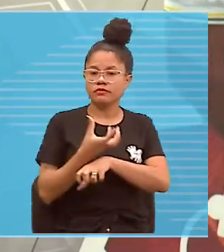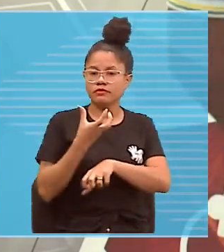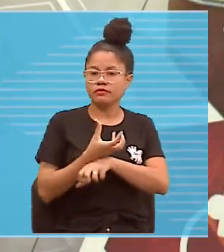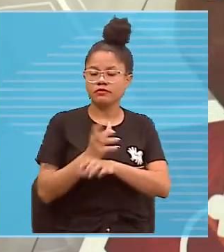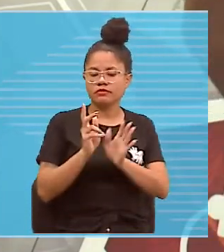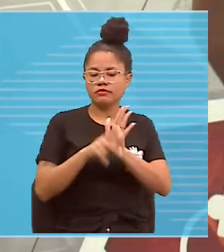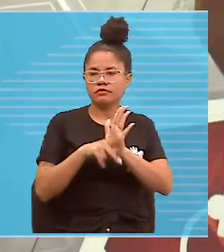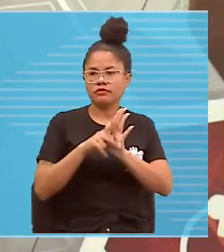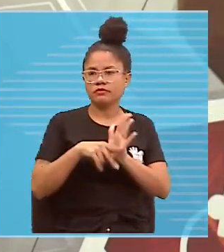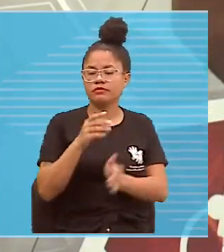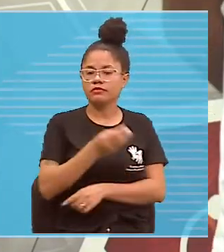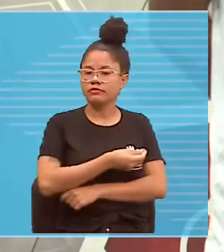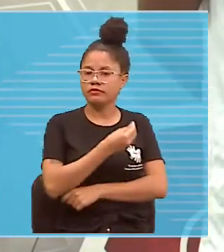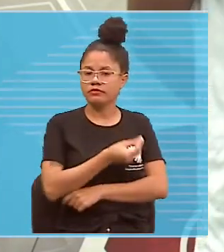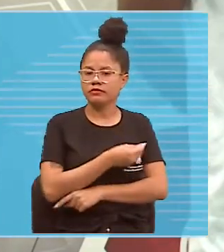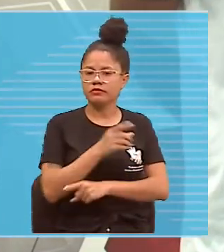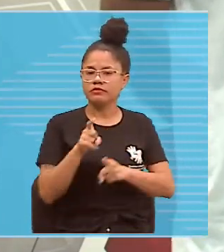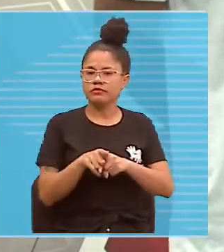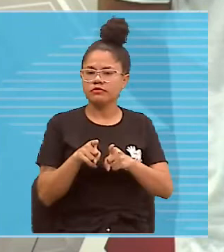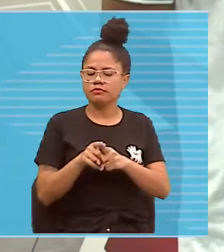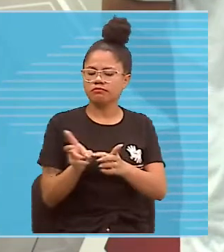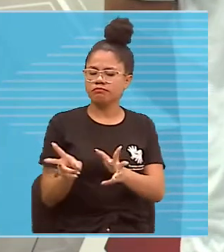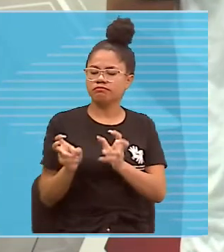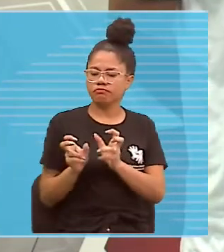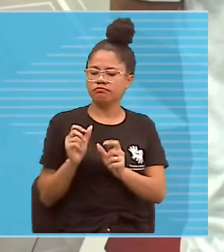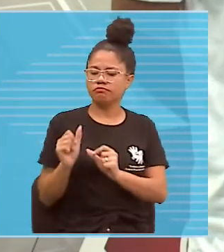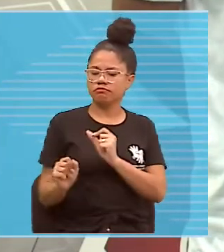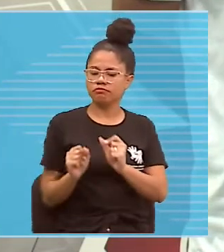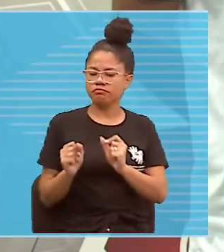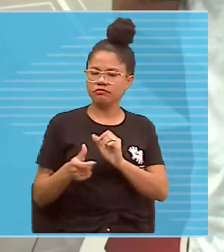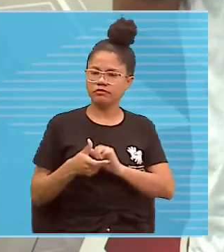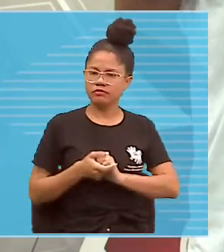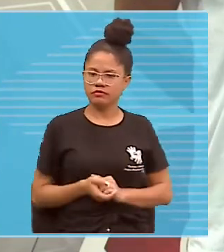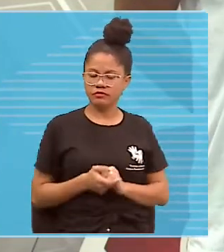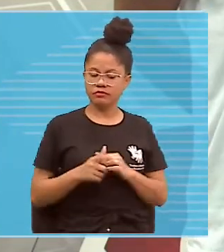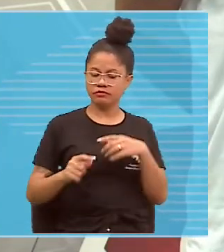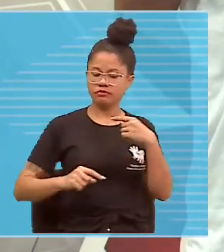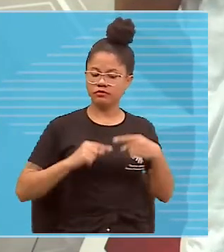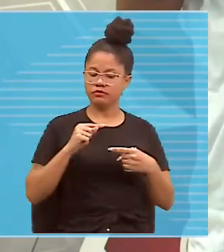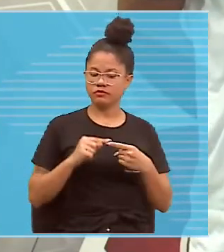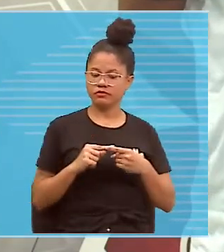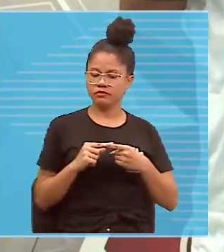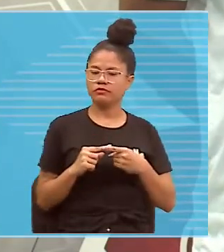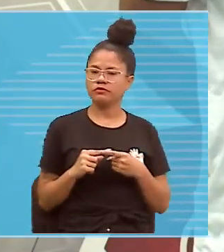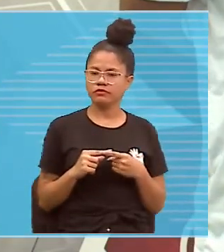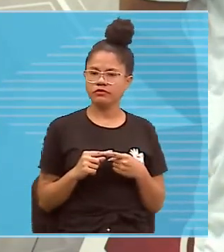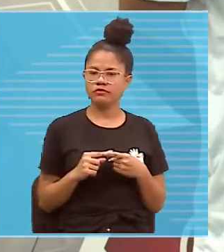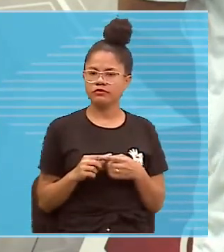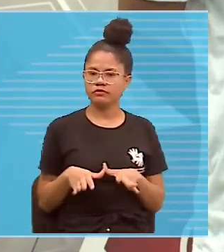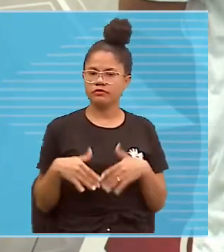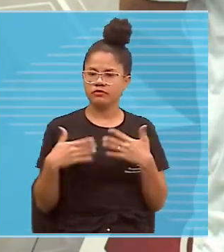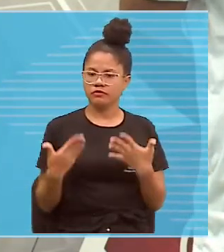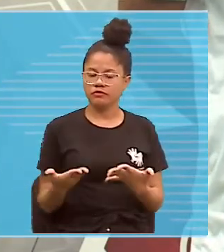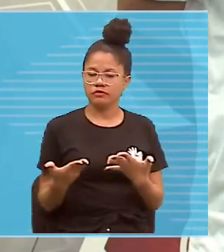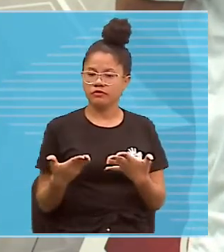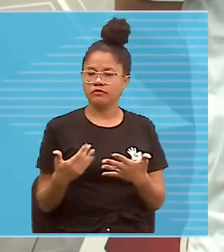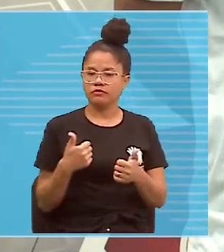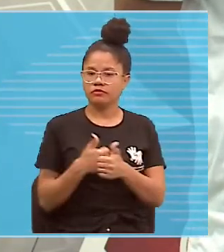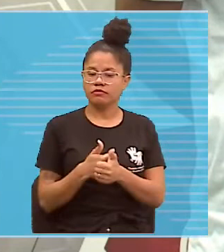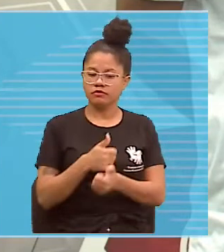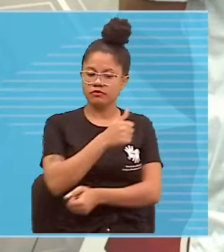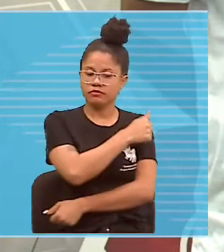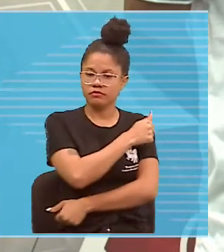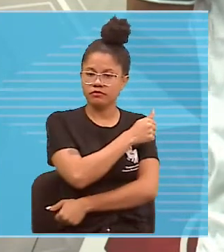tem também um olhar bastante sensível e cuidadoso acerca dessa temática, né, de protagonizar o